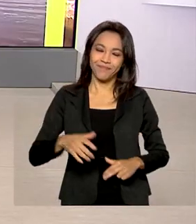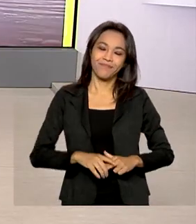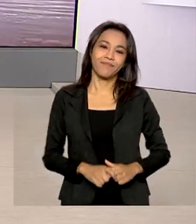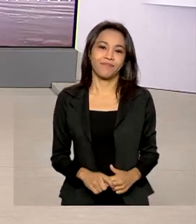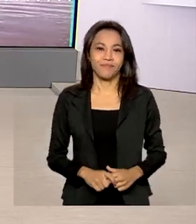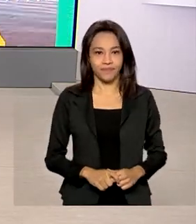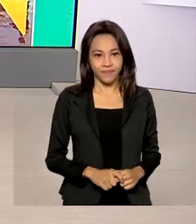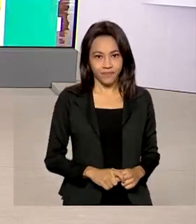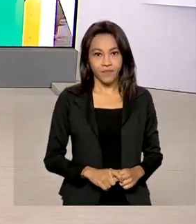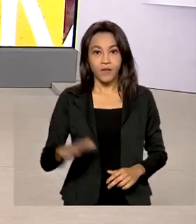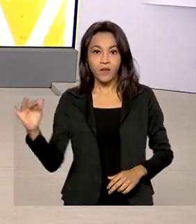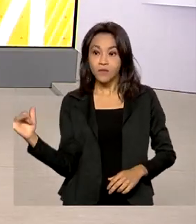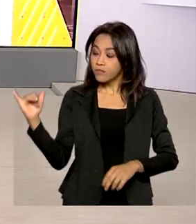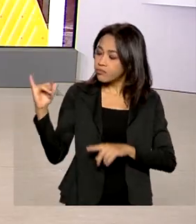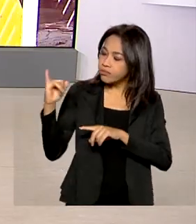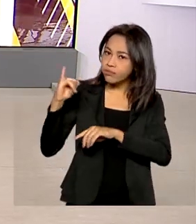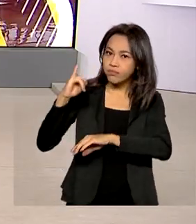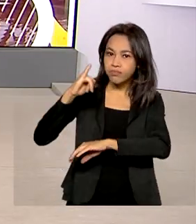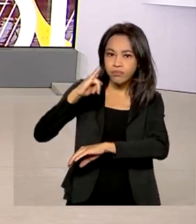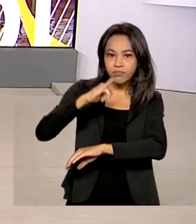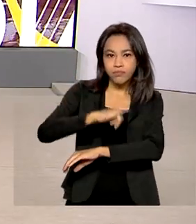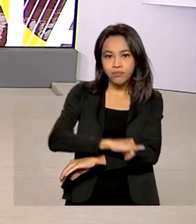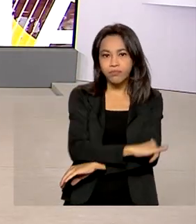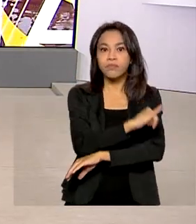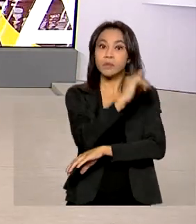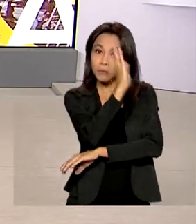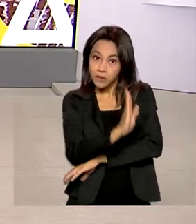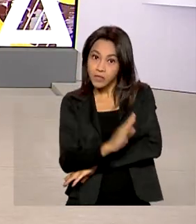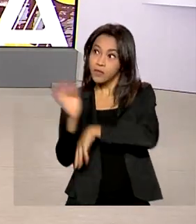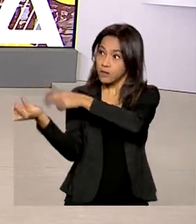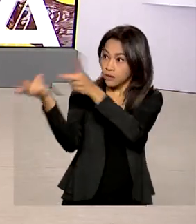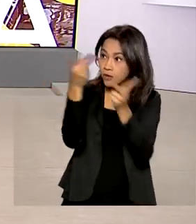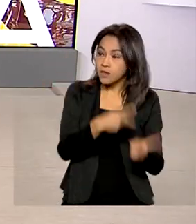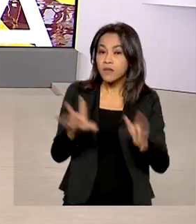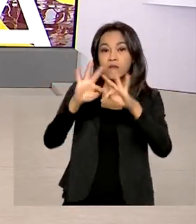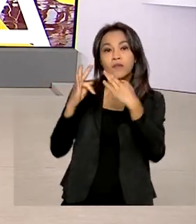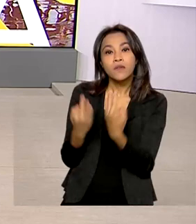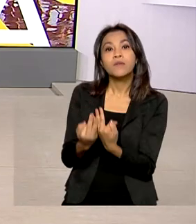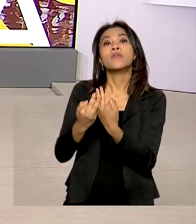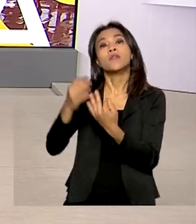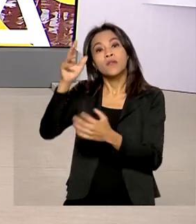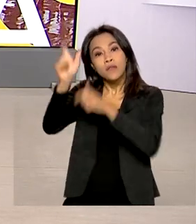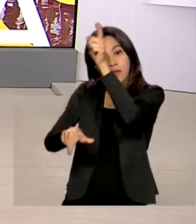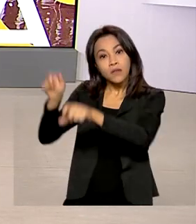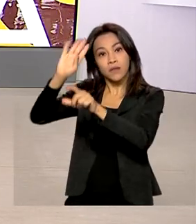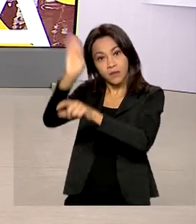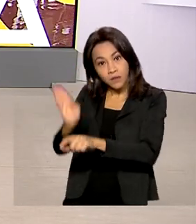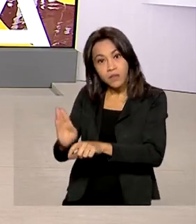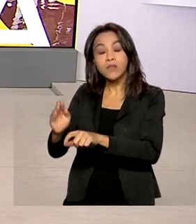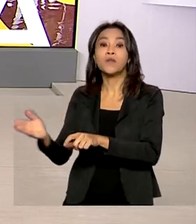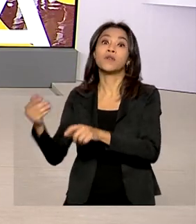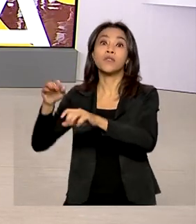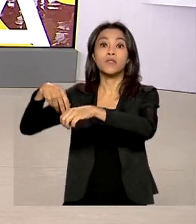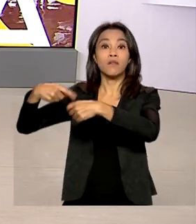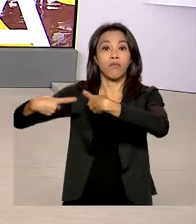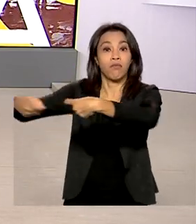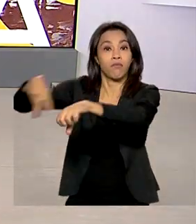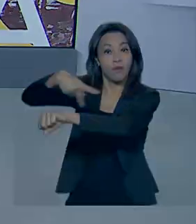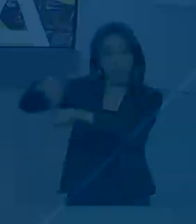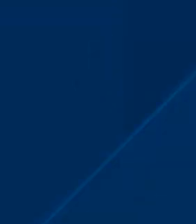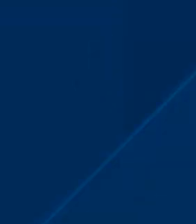O avião da Força Aérea trazendo brasileiros e familiares que estavam na Ucrânia já está no Brasil.